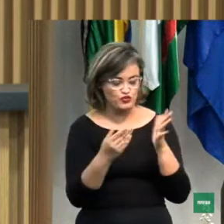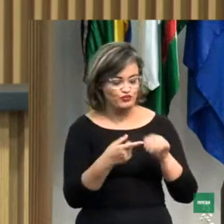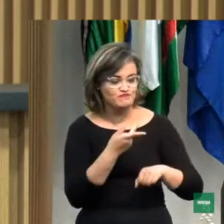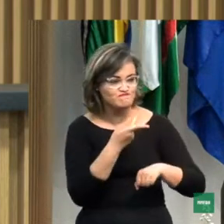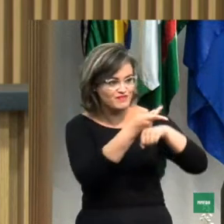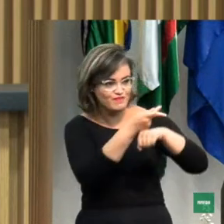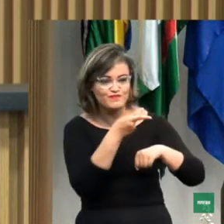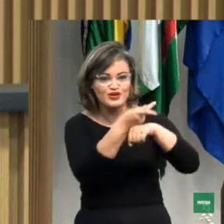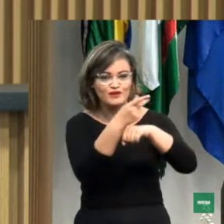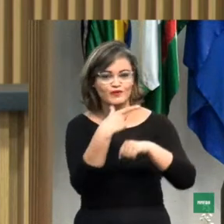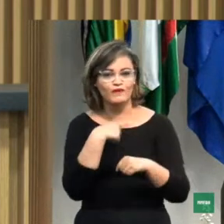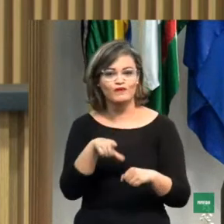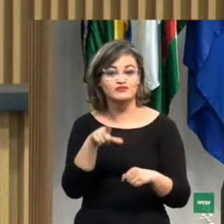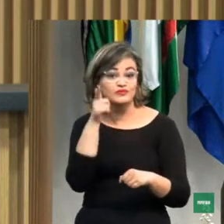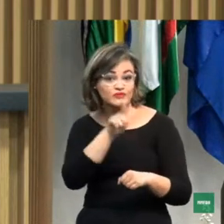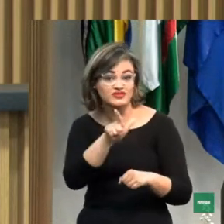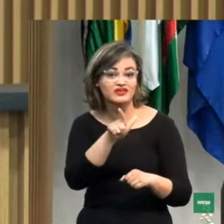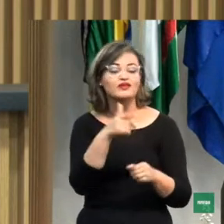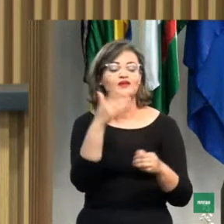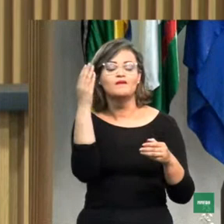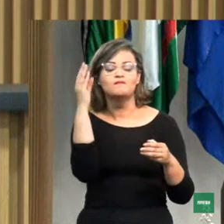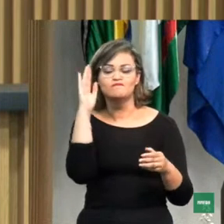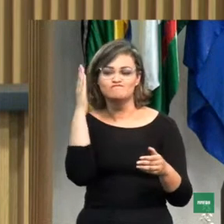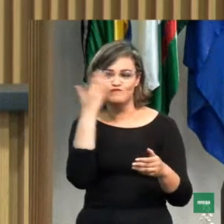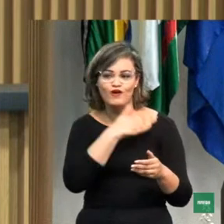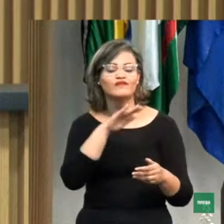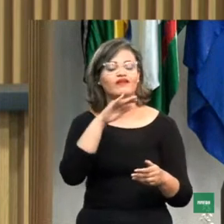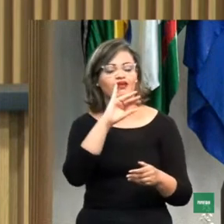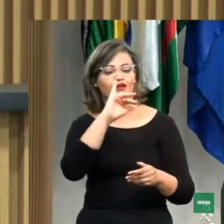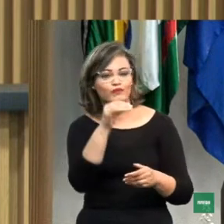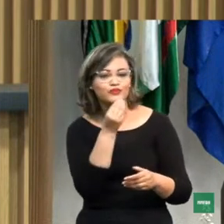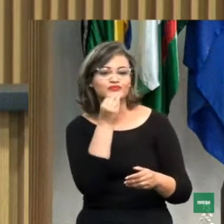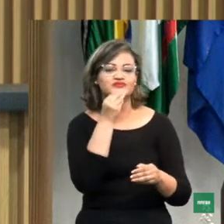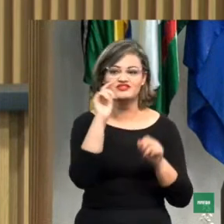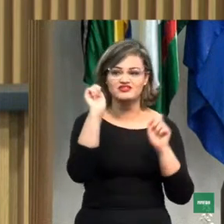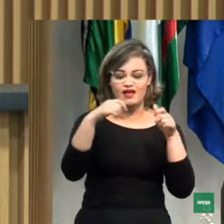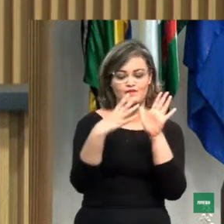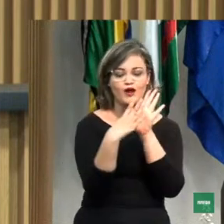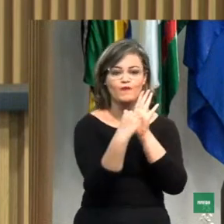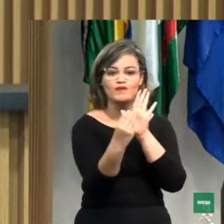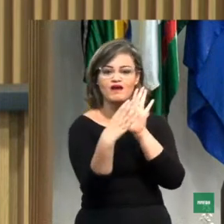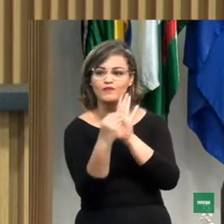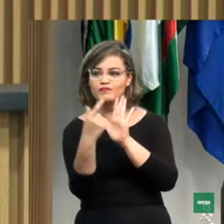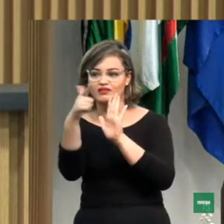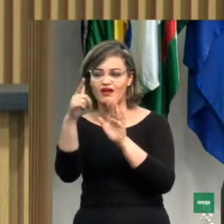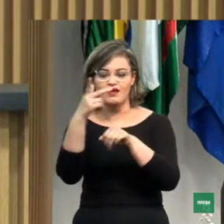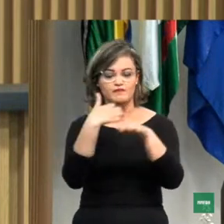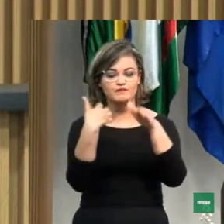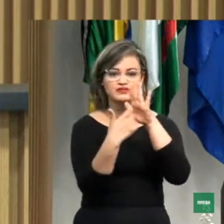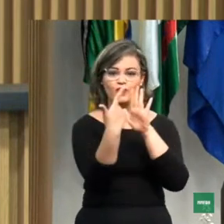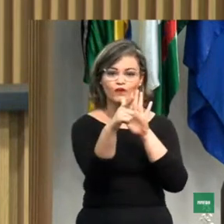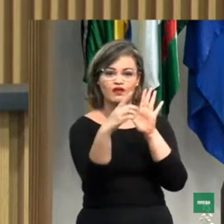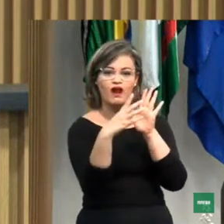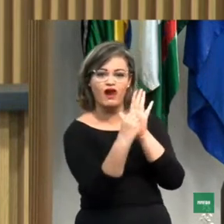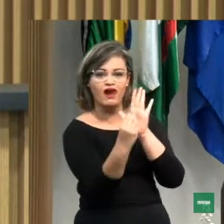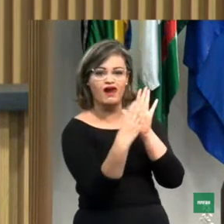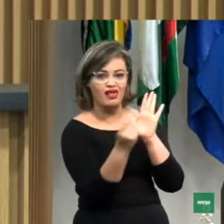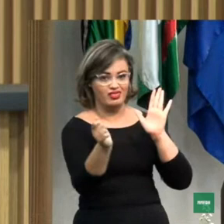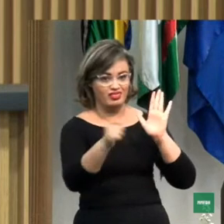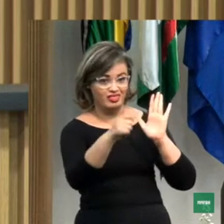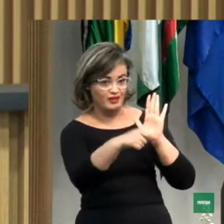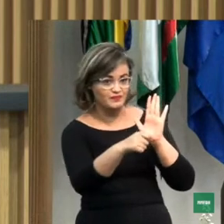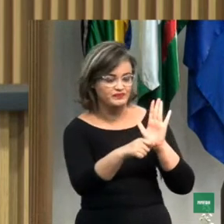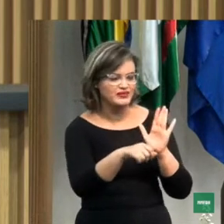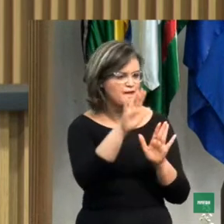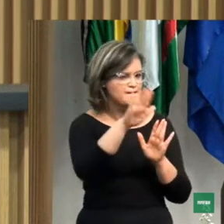celeiro de oportunidades para serem replicadas em outras empresas. Além disso, é importante ressaltar que o tema